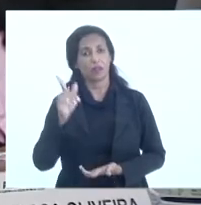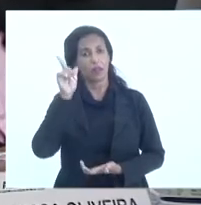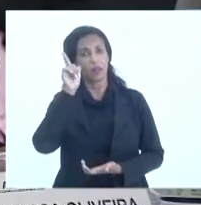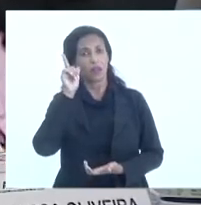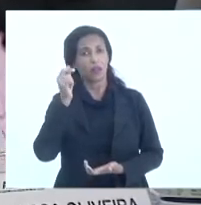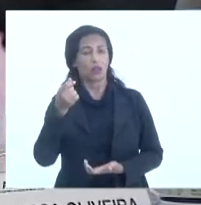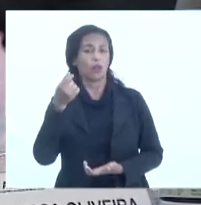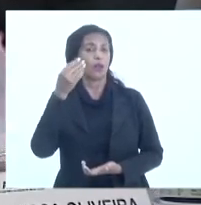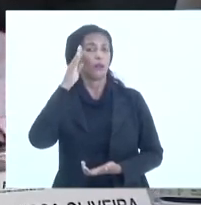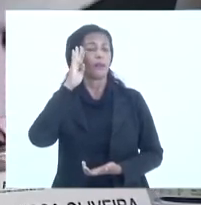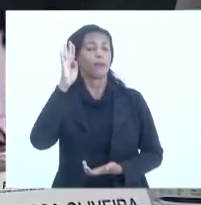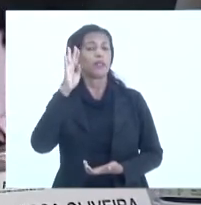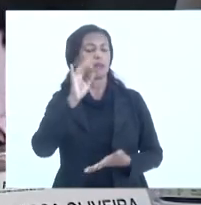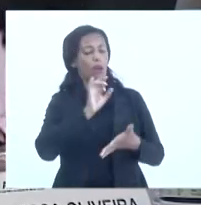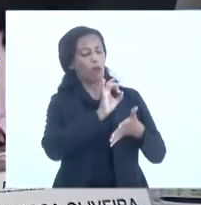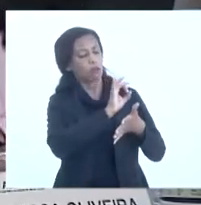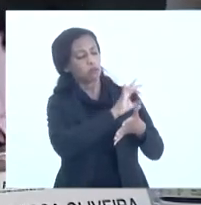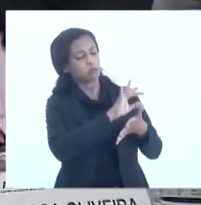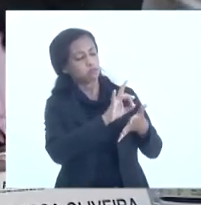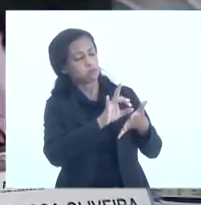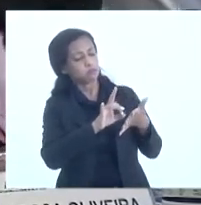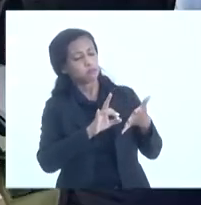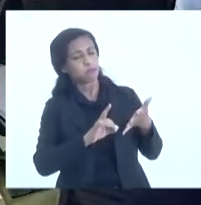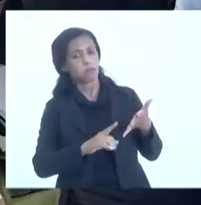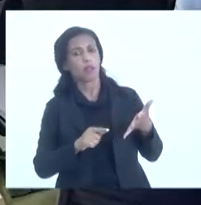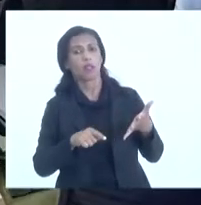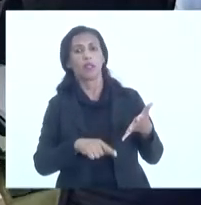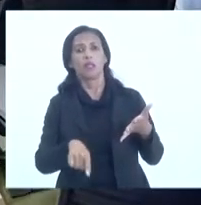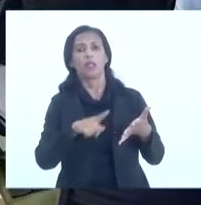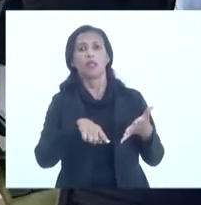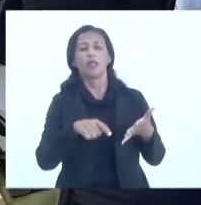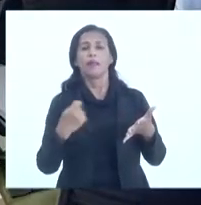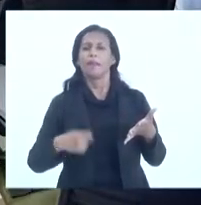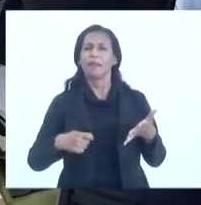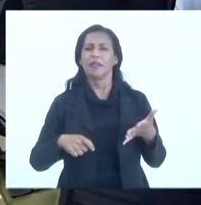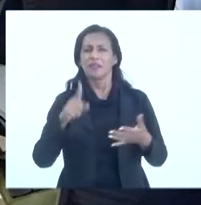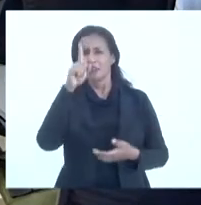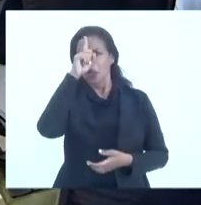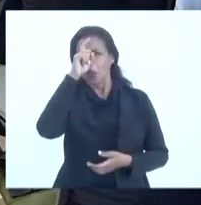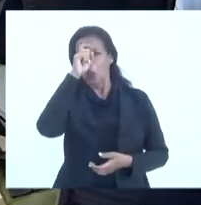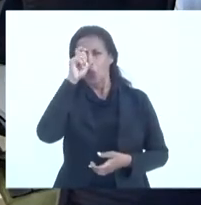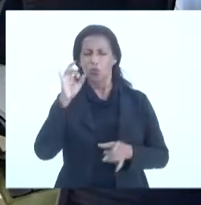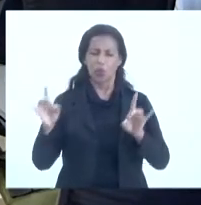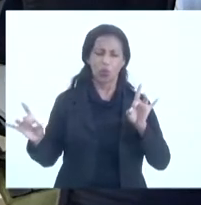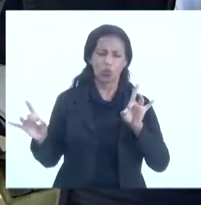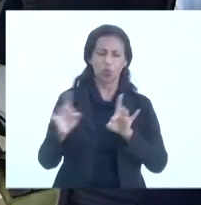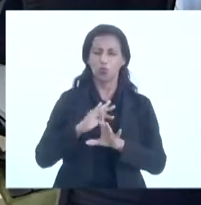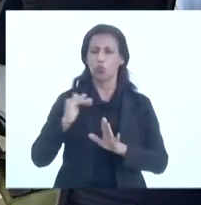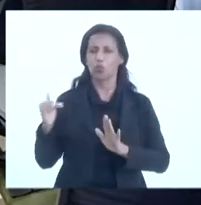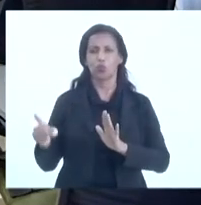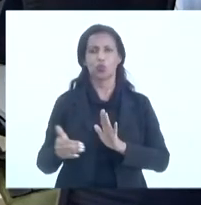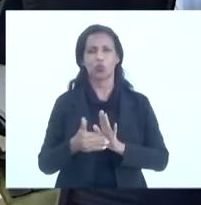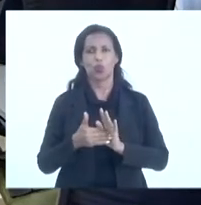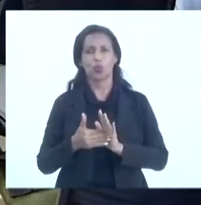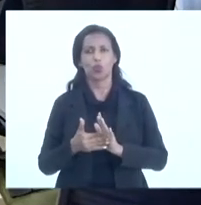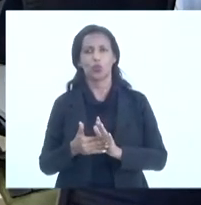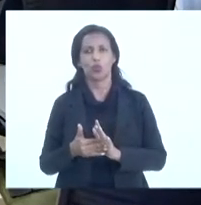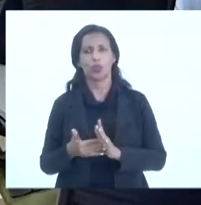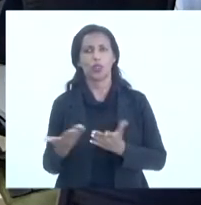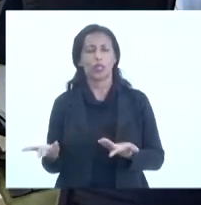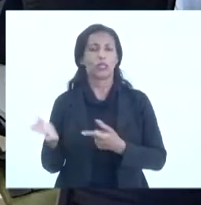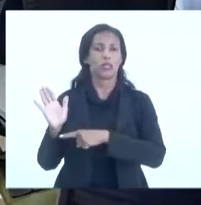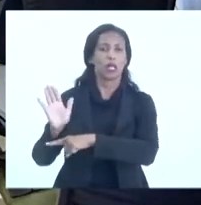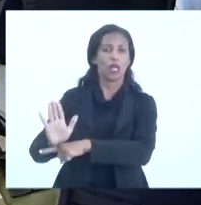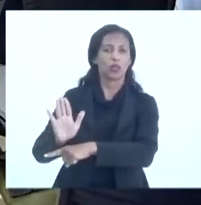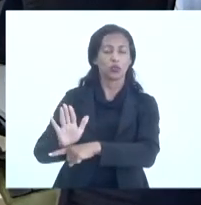logicamente, com os principais tópicos que irão fazer com que o hospital regional funcione na sua plenitude e, assim, atendendo não